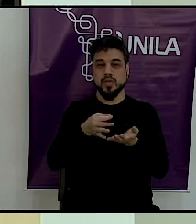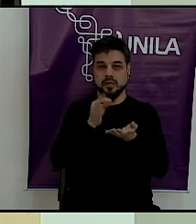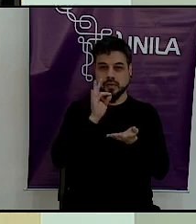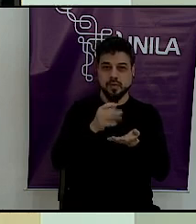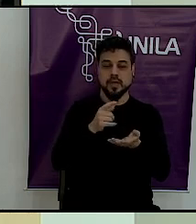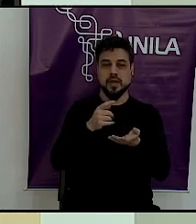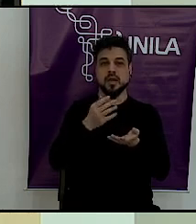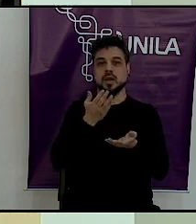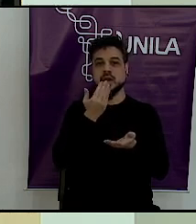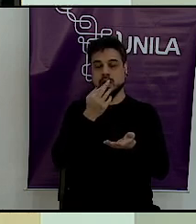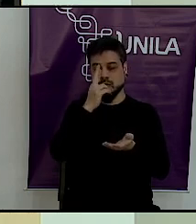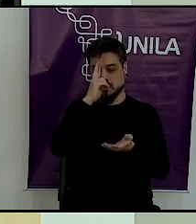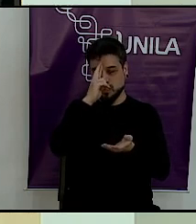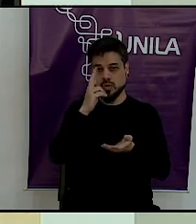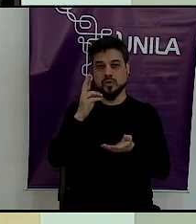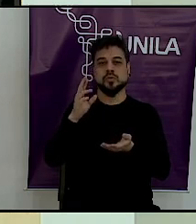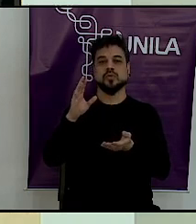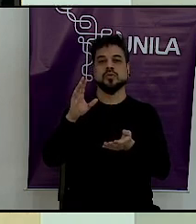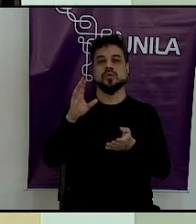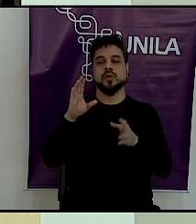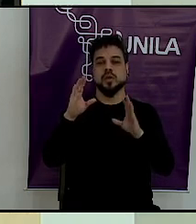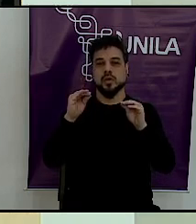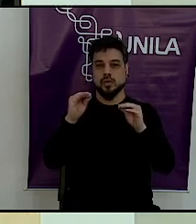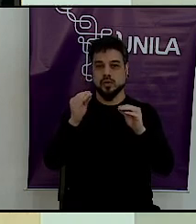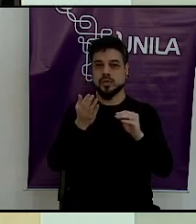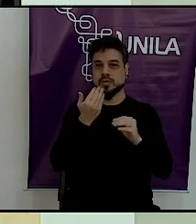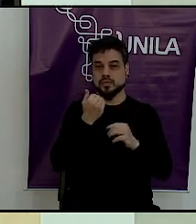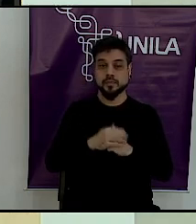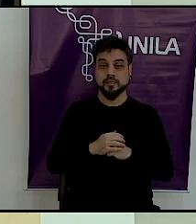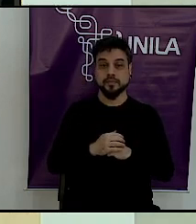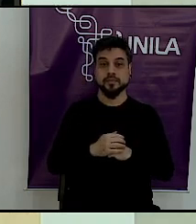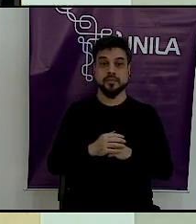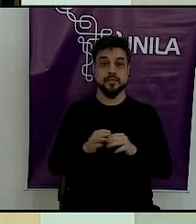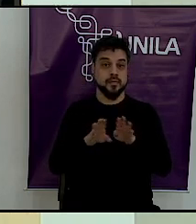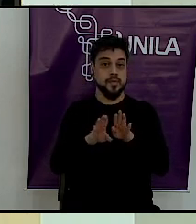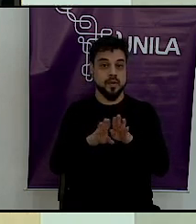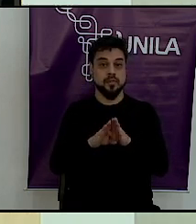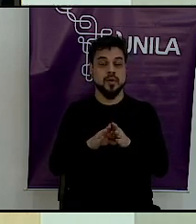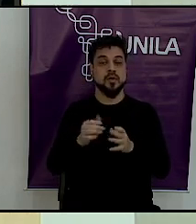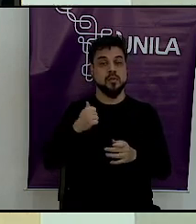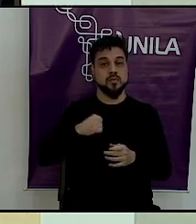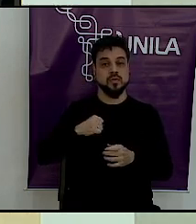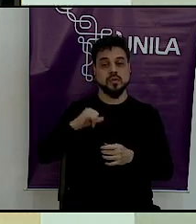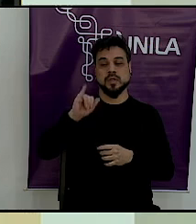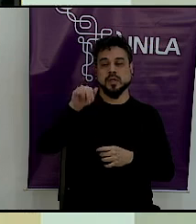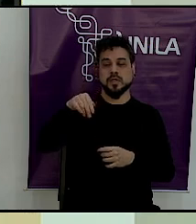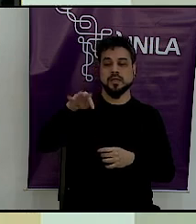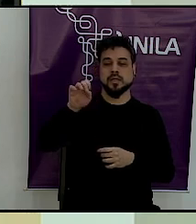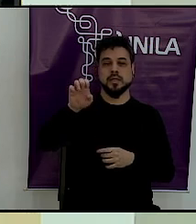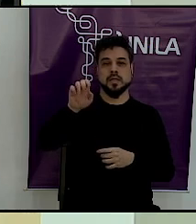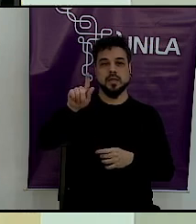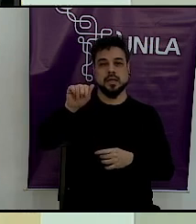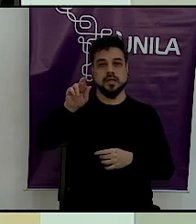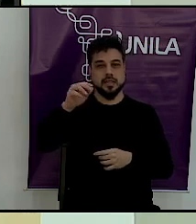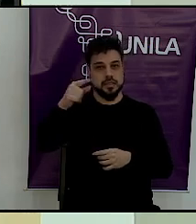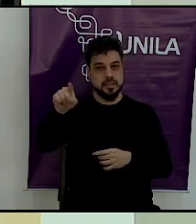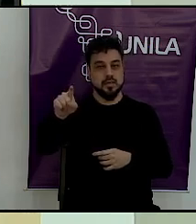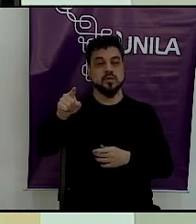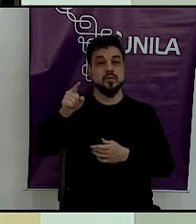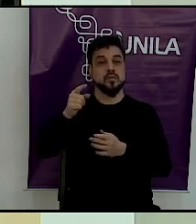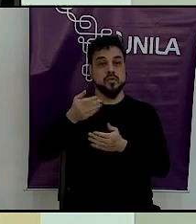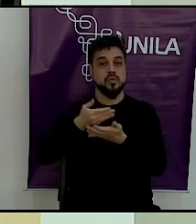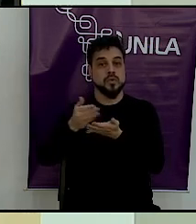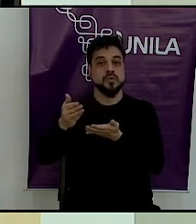Então, a gente está prevendo esses recursos. E, além disso, o próprio Bolsa Integração, que foi um programa que nós iniciamos, também será